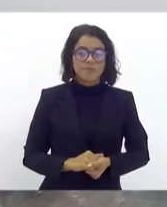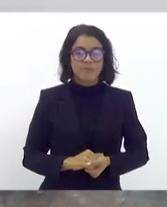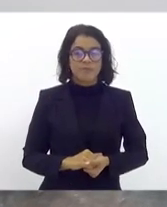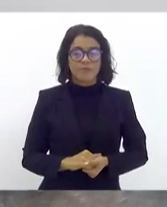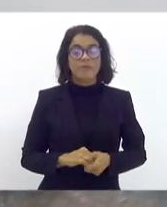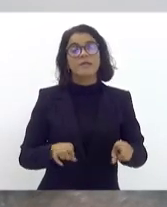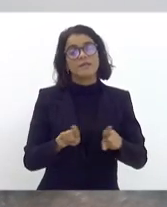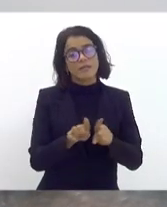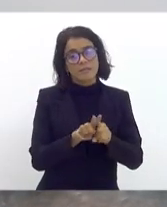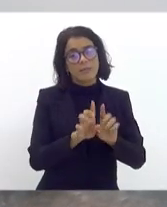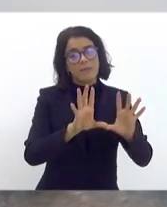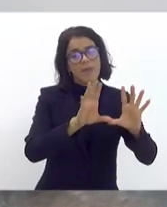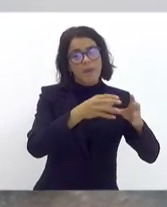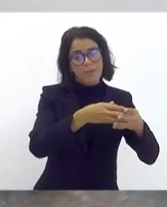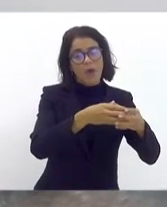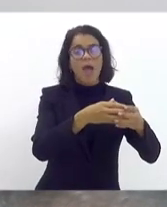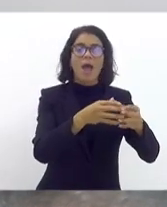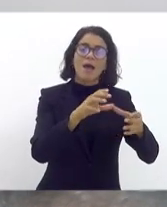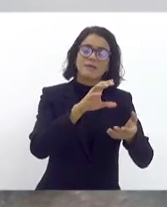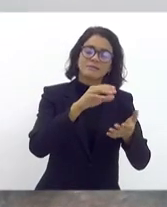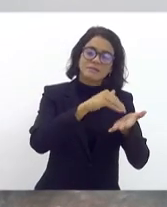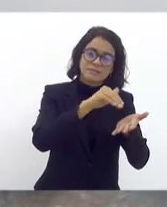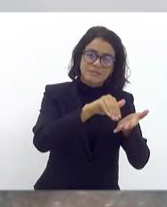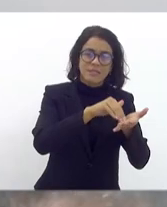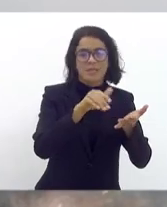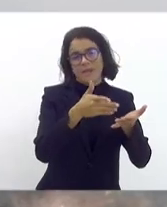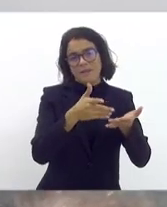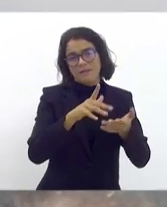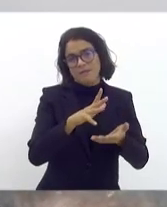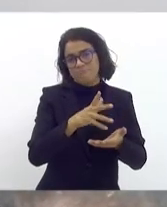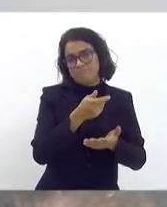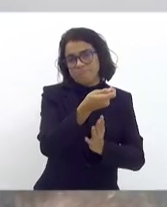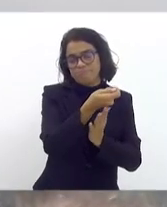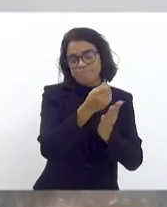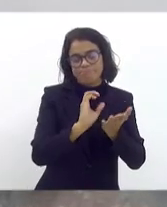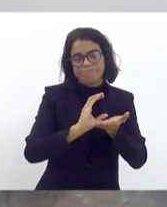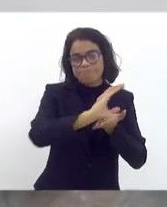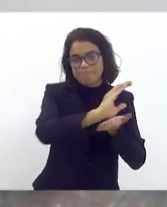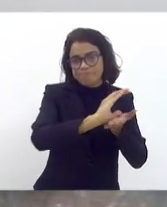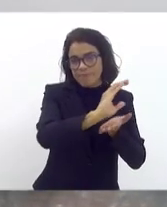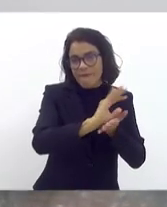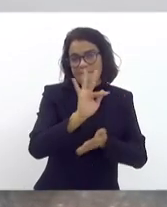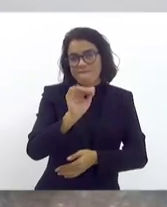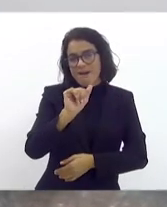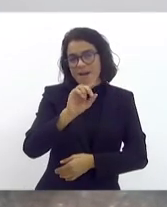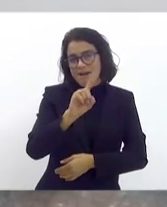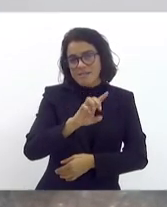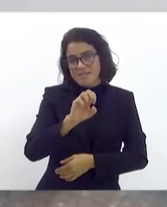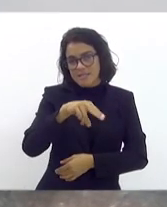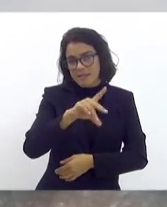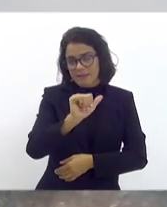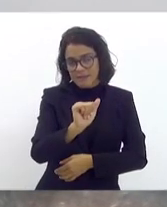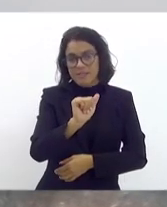E as respectivas secretarias de Fazenda. A gente podia fazer uma certa randomicidade, Secretaria de Fazenda Estadual e